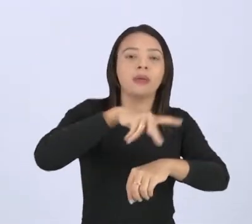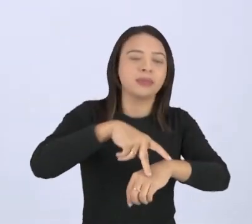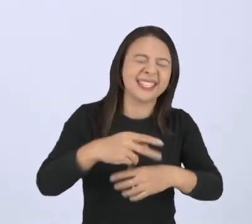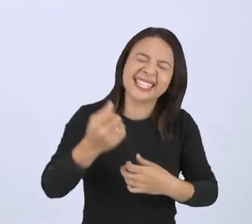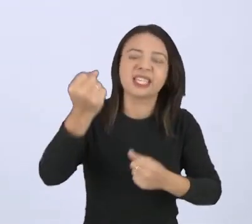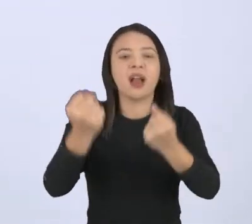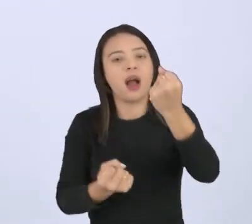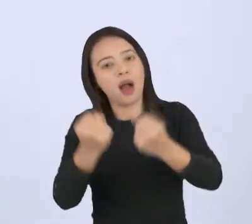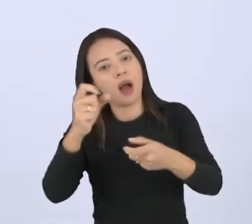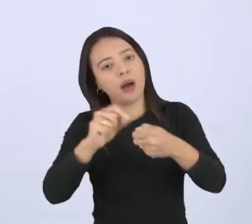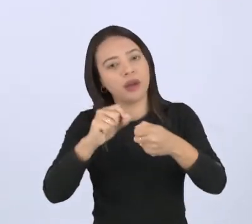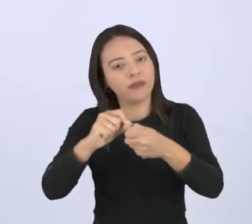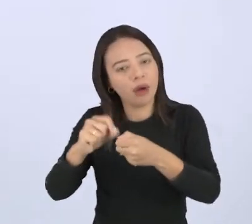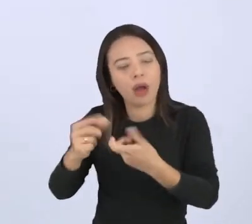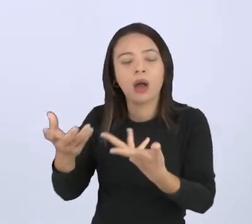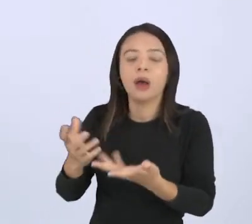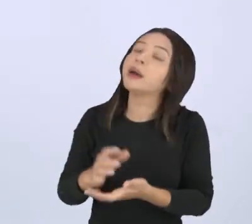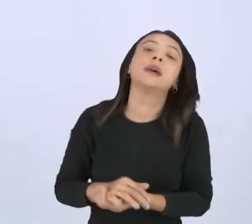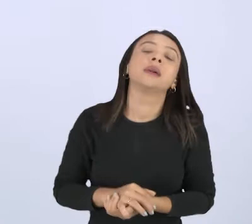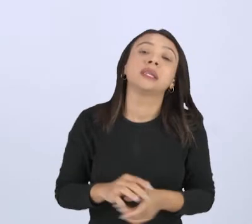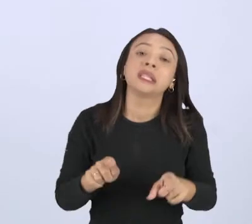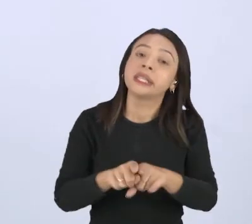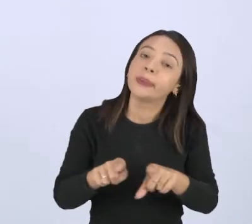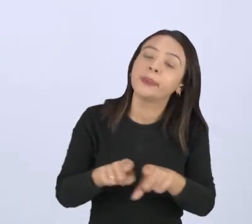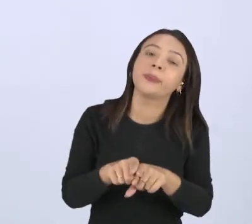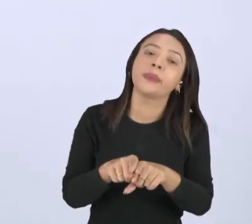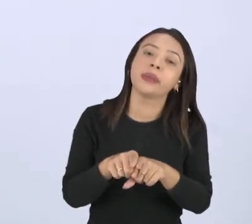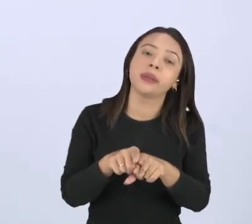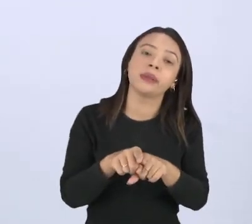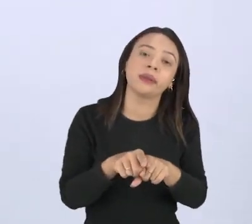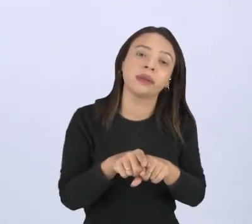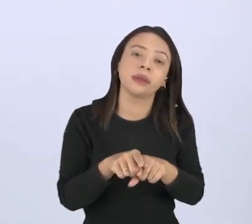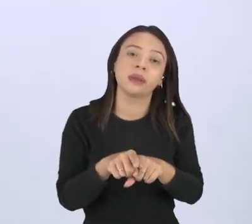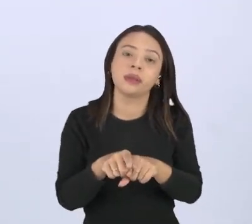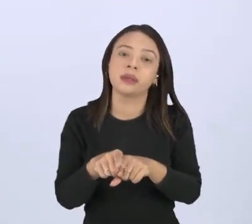dos carros, seja de qualquer outro tipo de